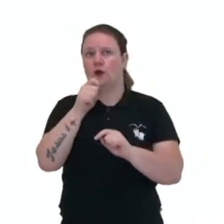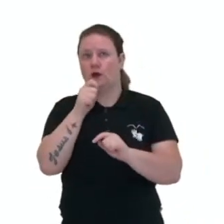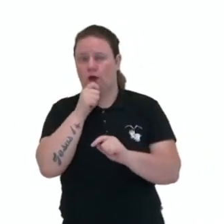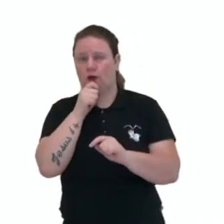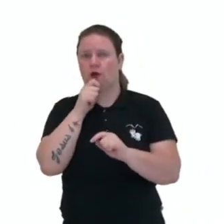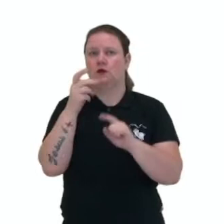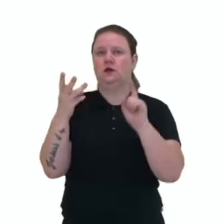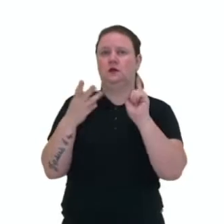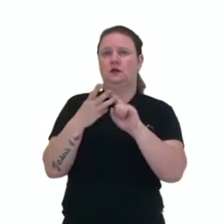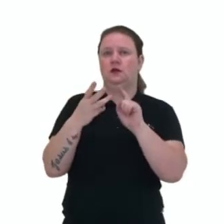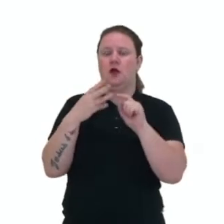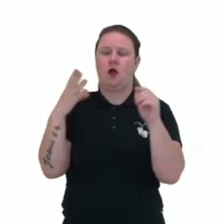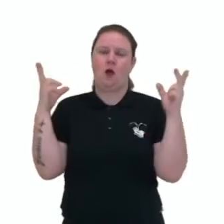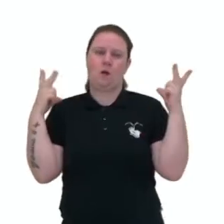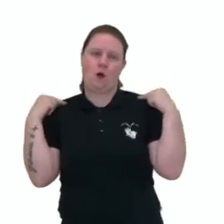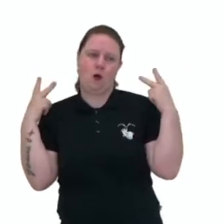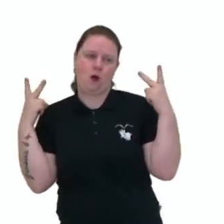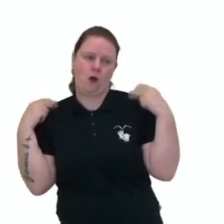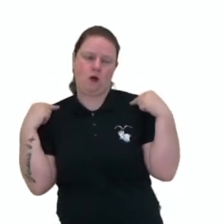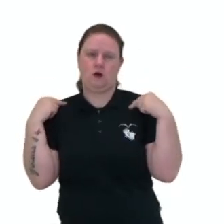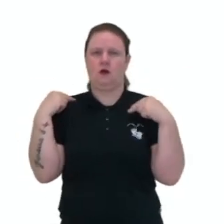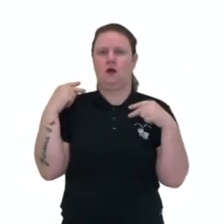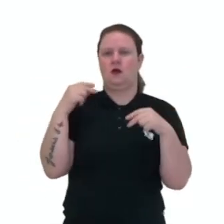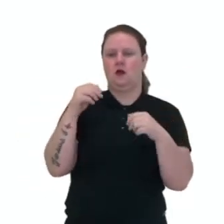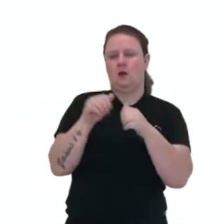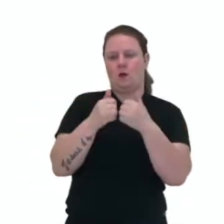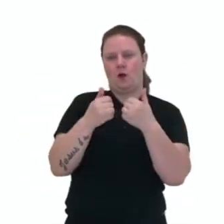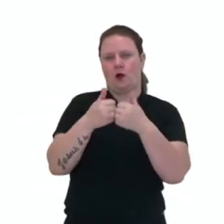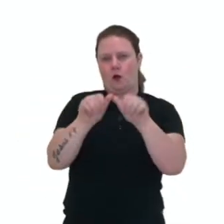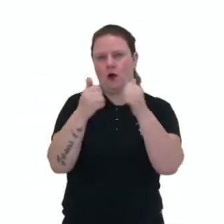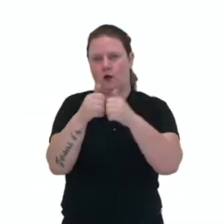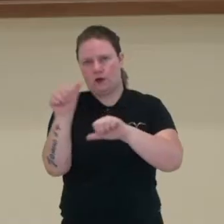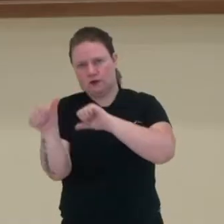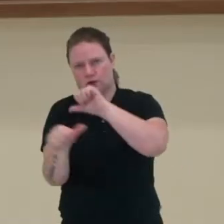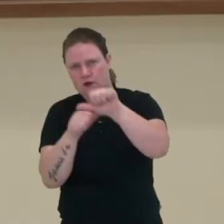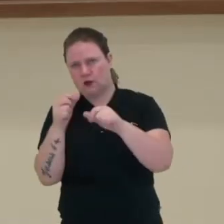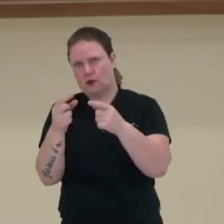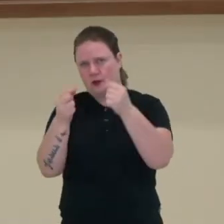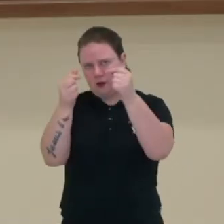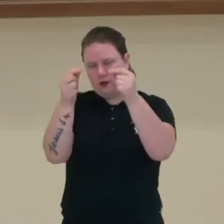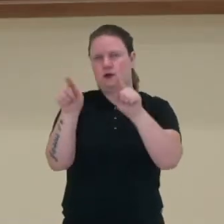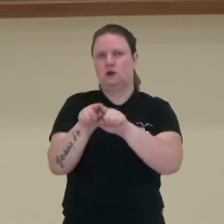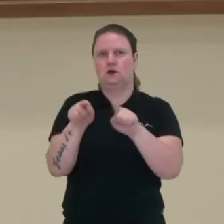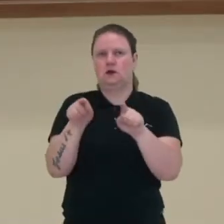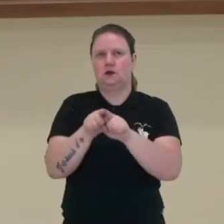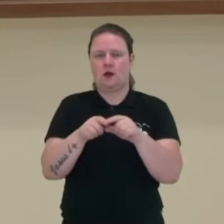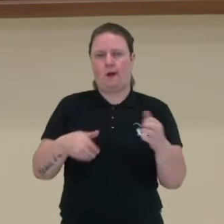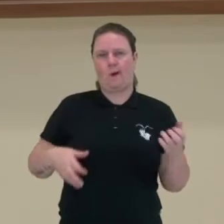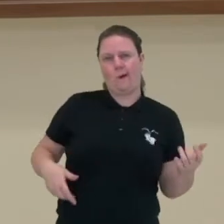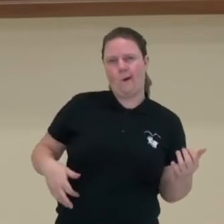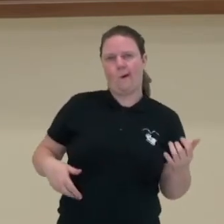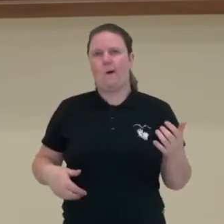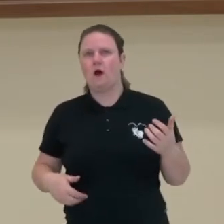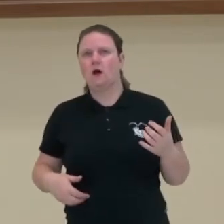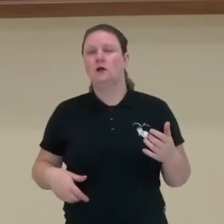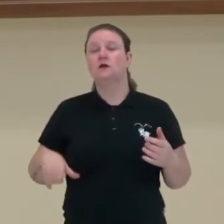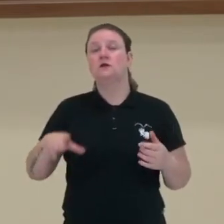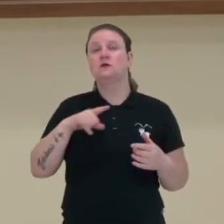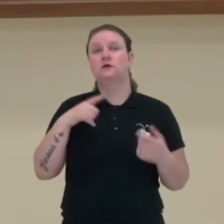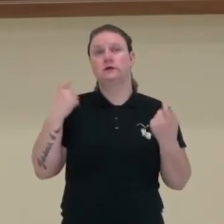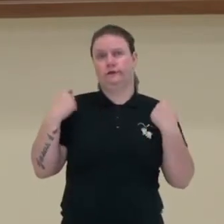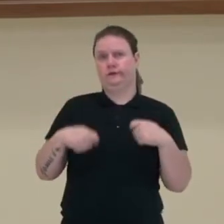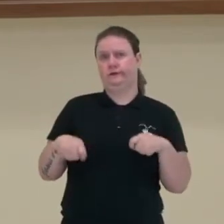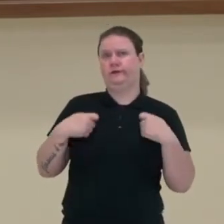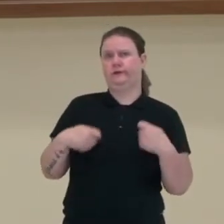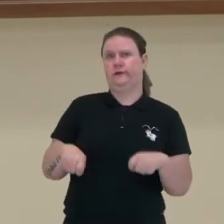doutor, super motorista, super trocador, super guitarrista. Professora, mas não precisa de ter um super poder para